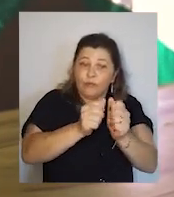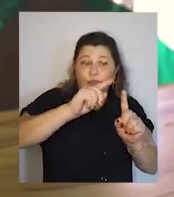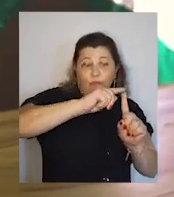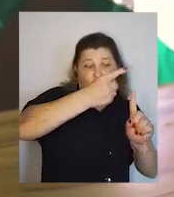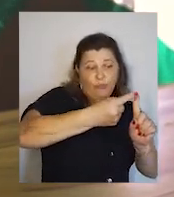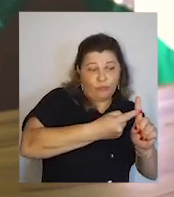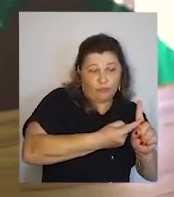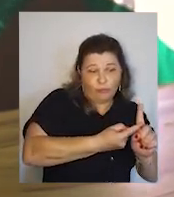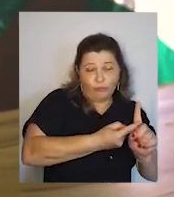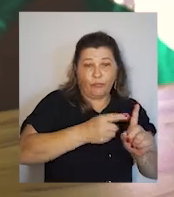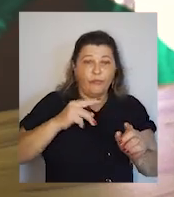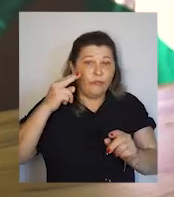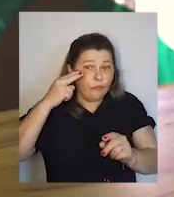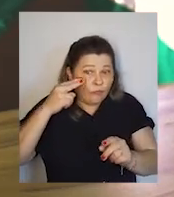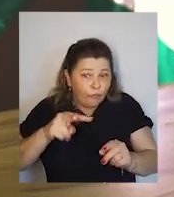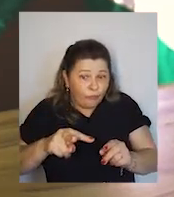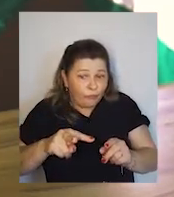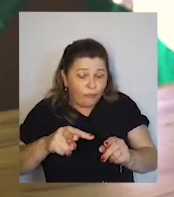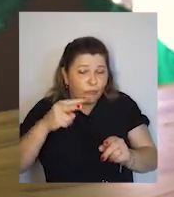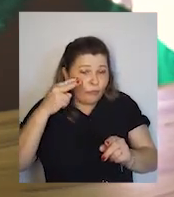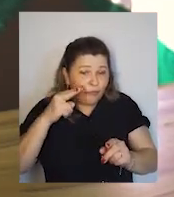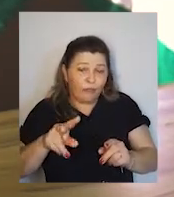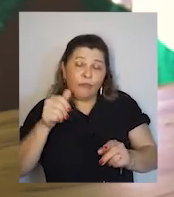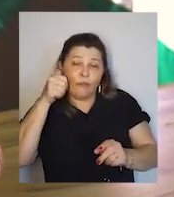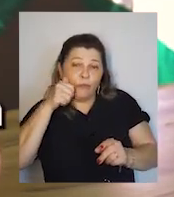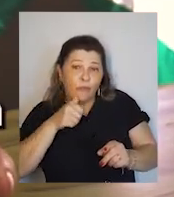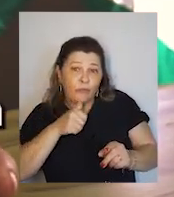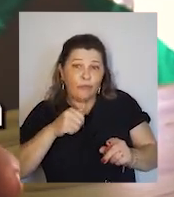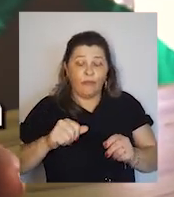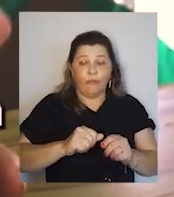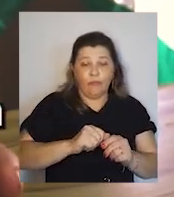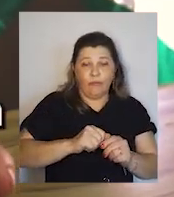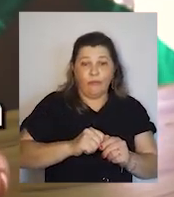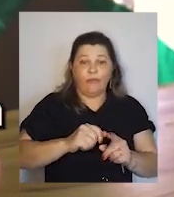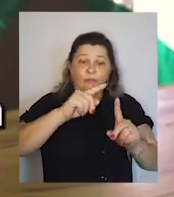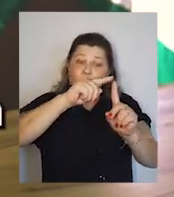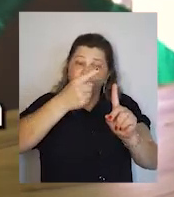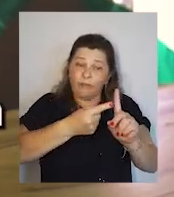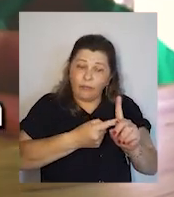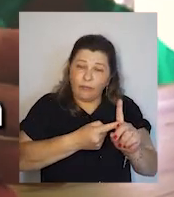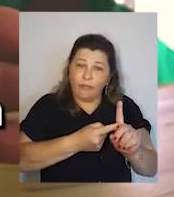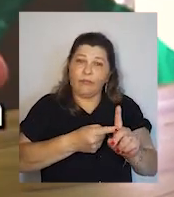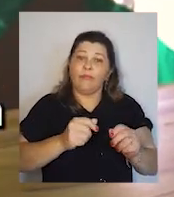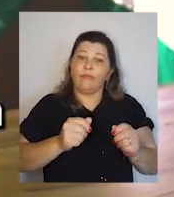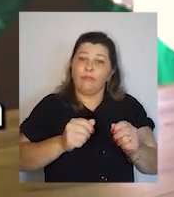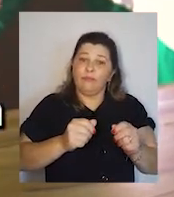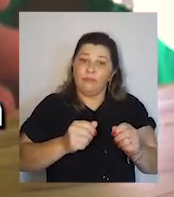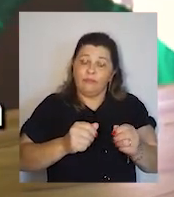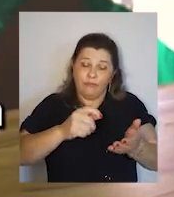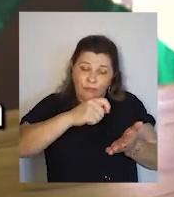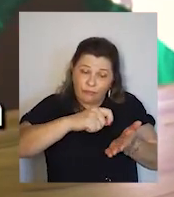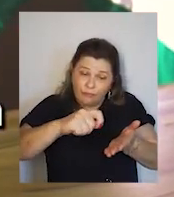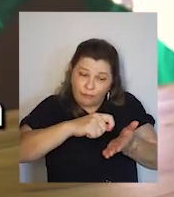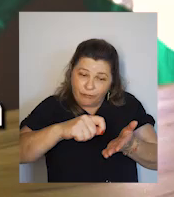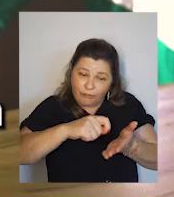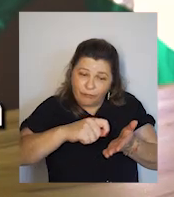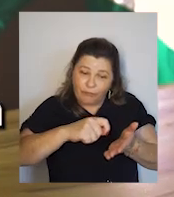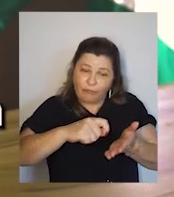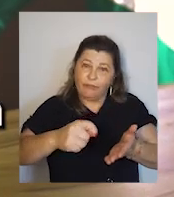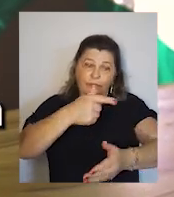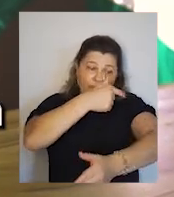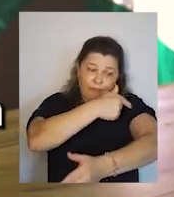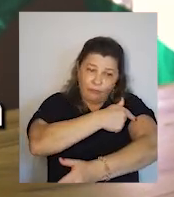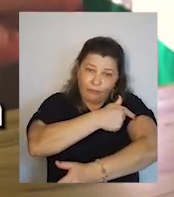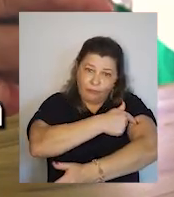de todo o acompanhamento do pré-natal, também nós disponibilizamos uma atualização da caderneta de vacinação do